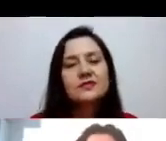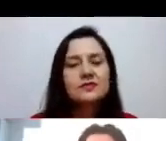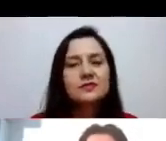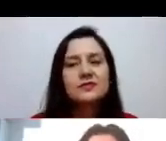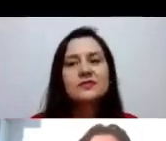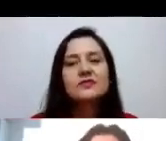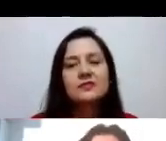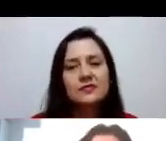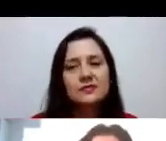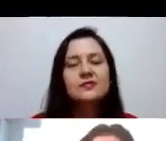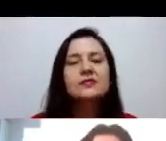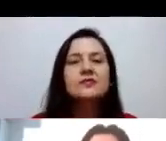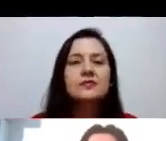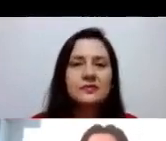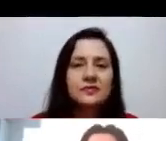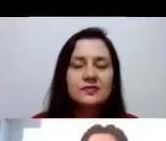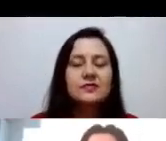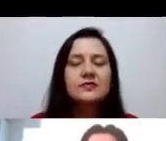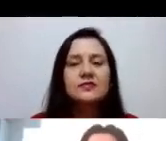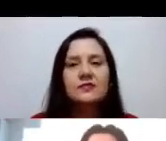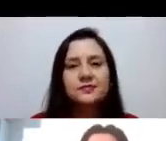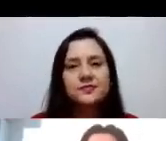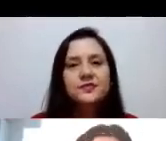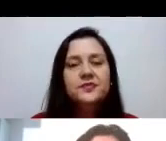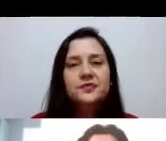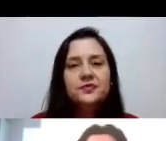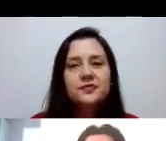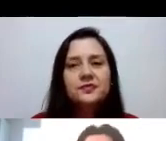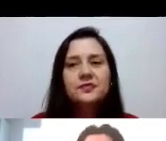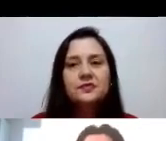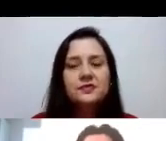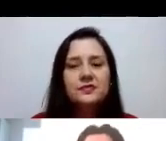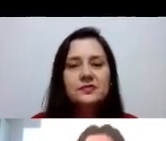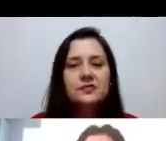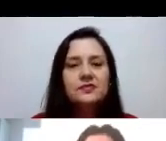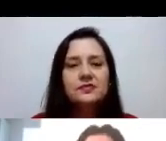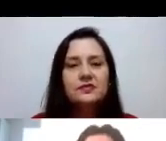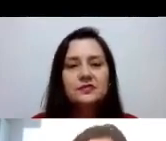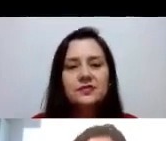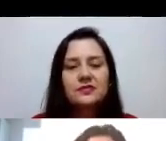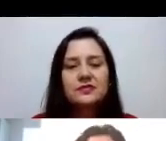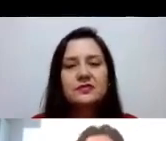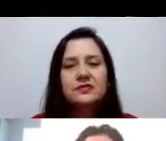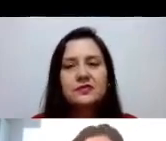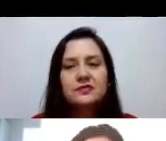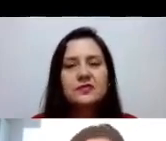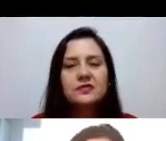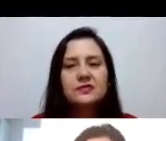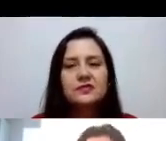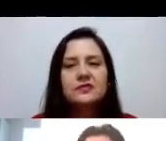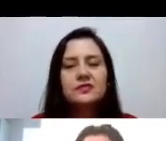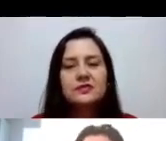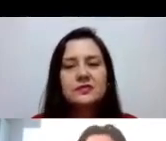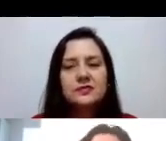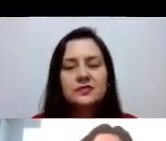receber um material importante, uma informação importante, repasse para eles. Porque, assim, você, além de ser um diretor de